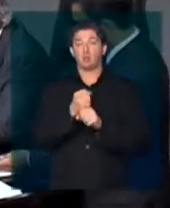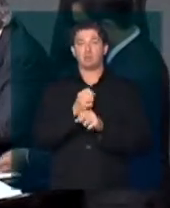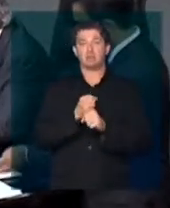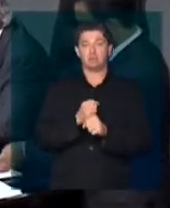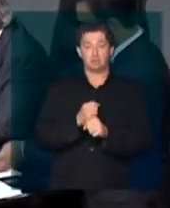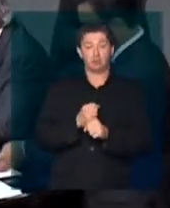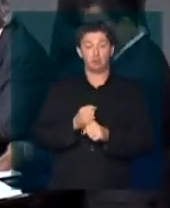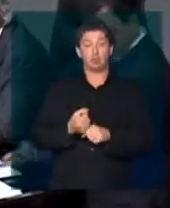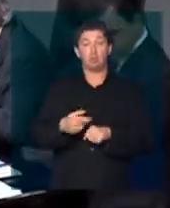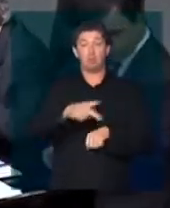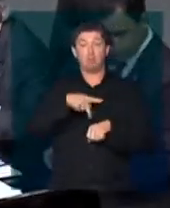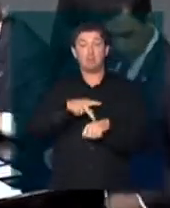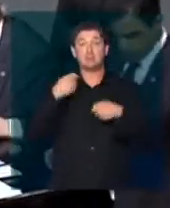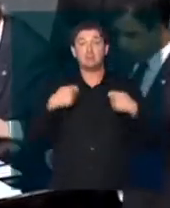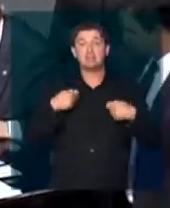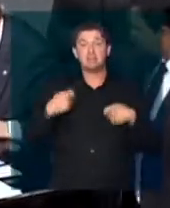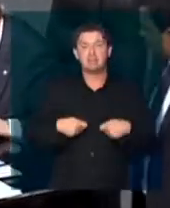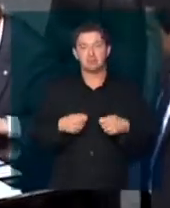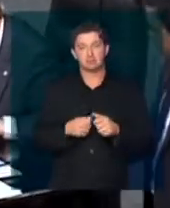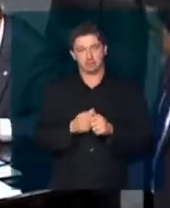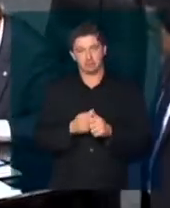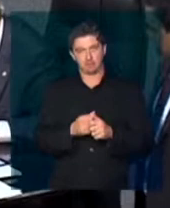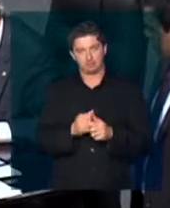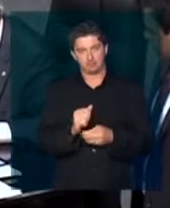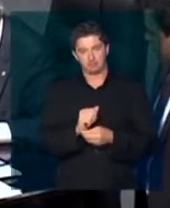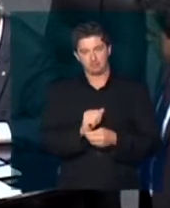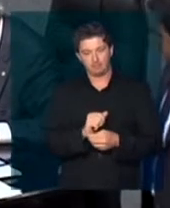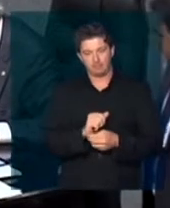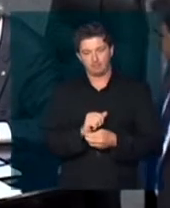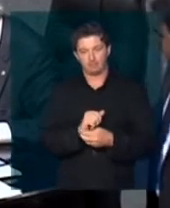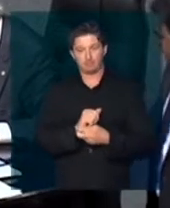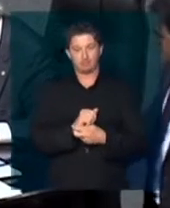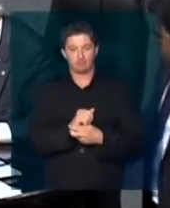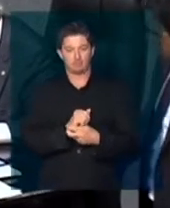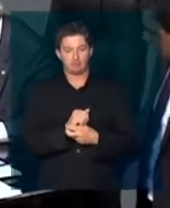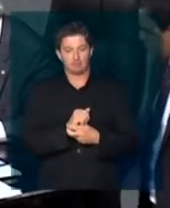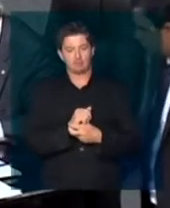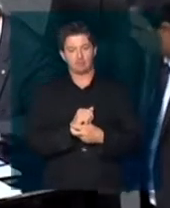país precisa para as suas necessidades.